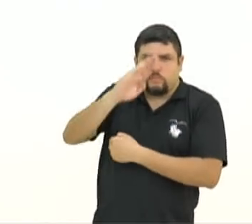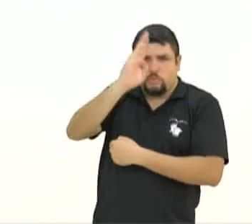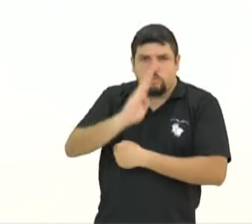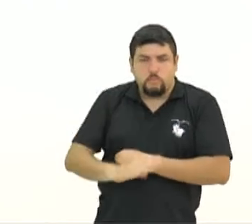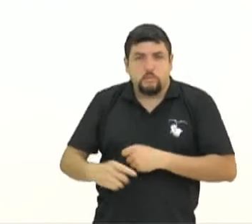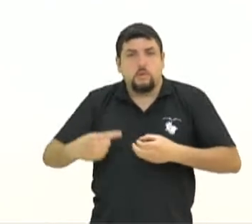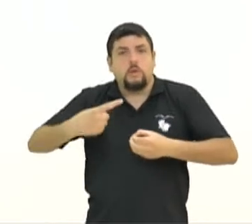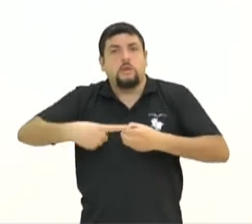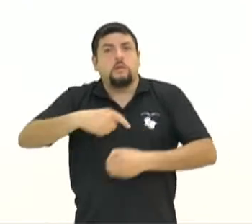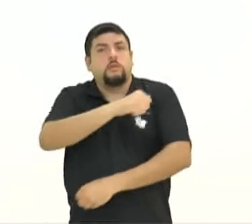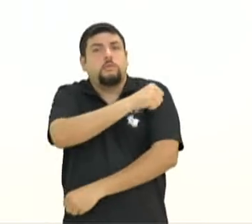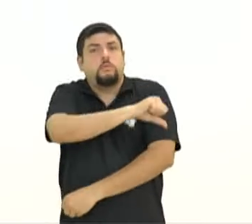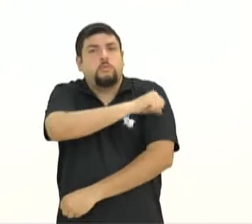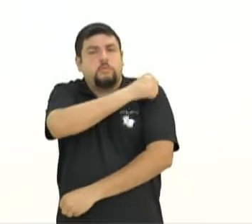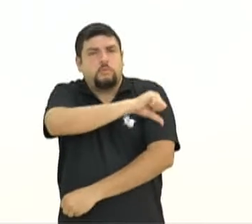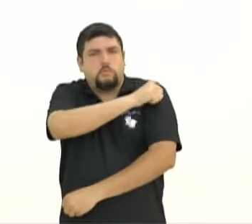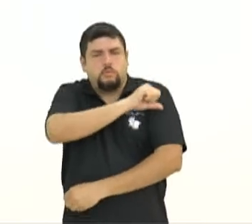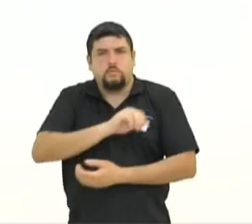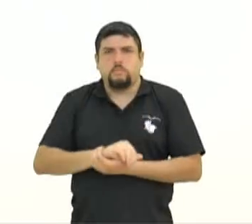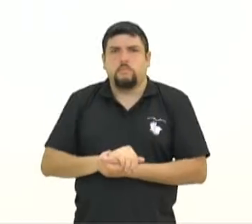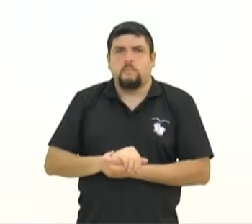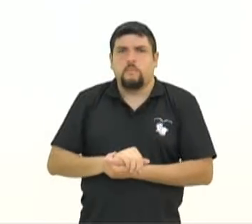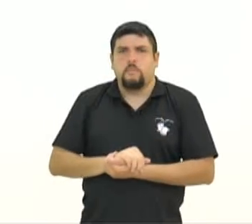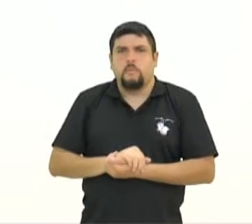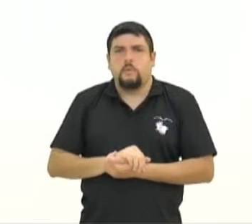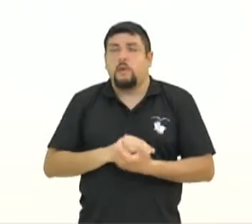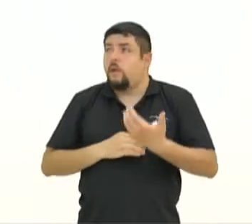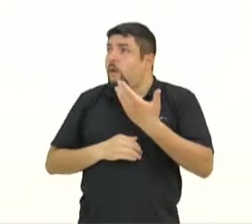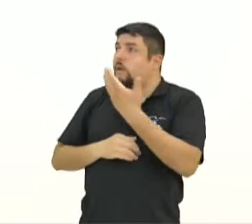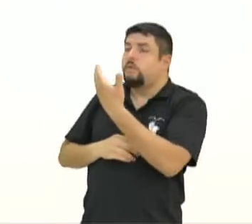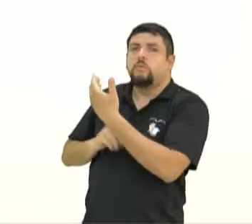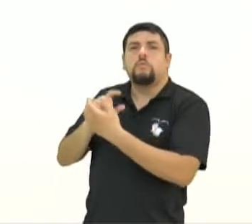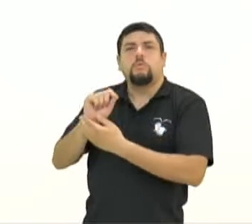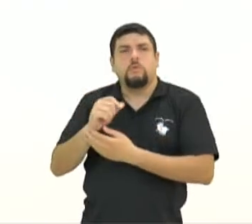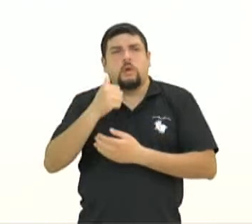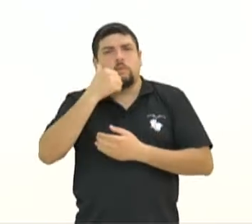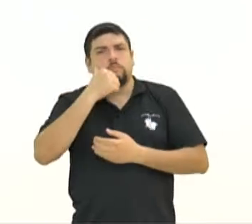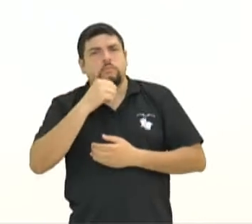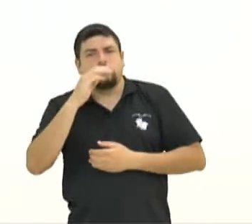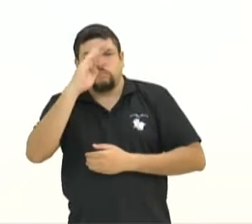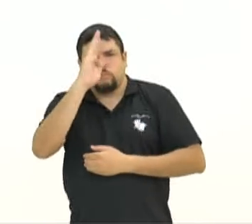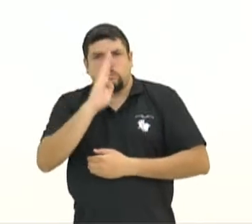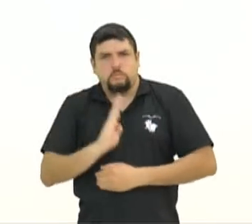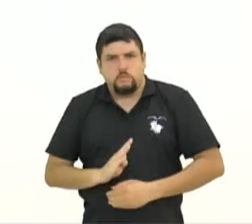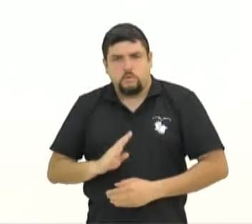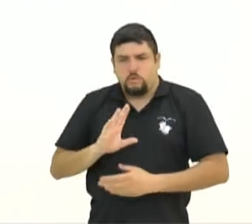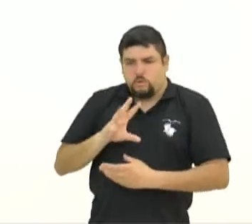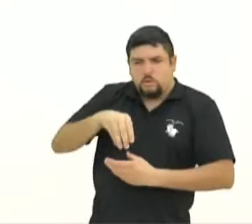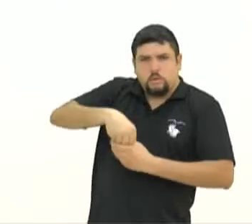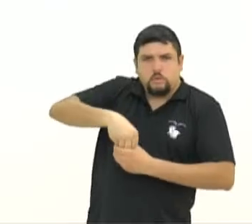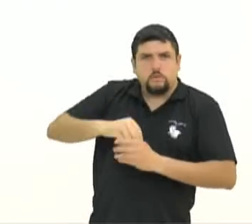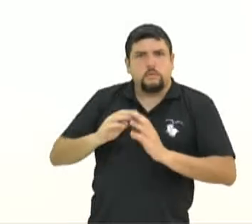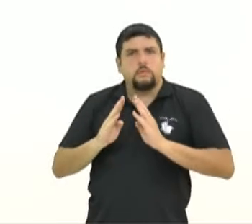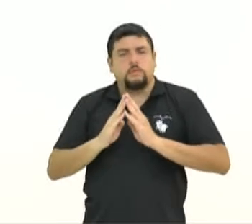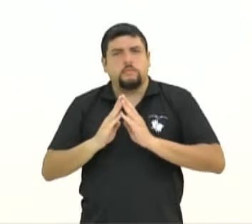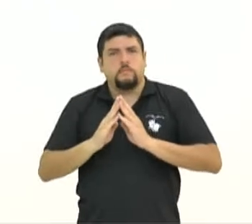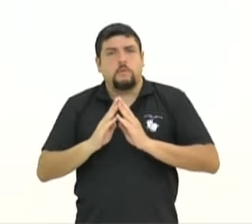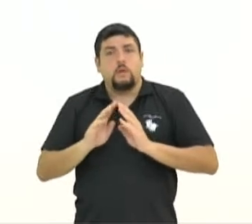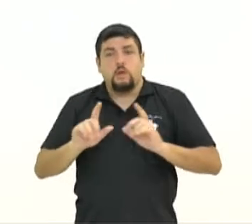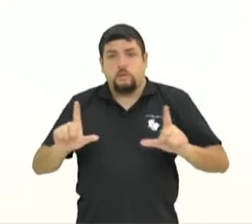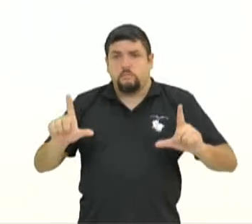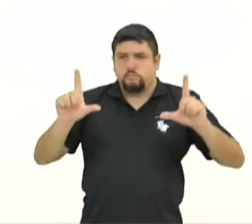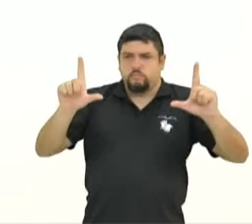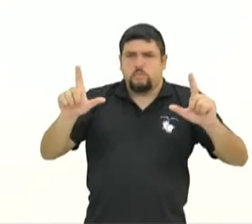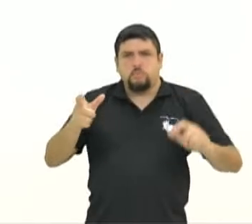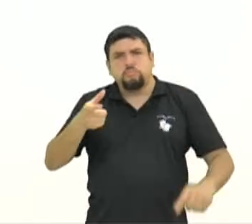do Rio de Janeiro. E aqui uma senhora brasileira em seu lar. Então a gente percebe, fazendo a análise dessa obra, né, a